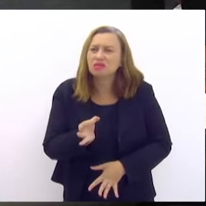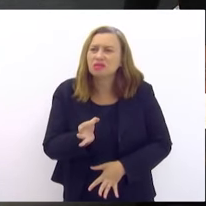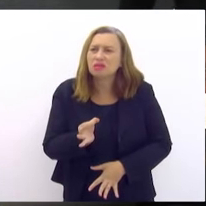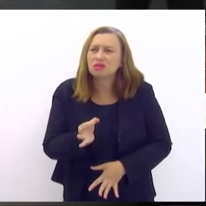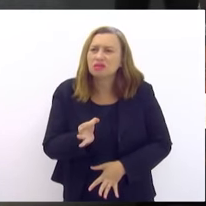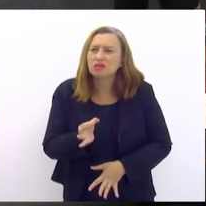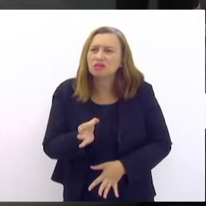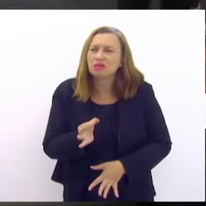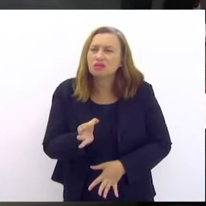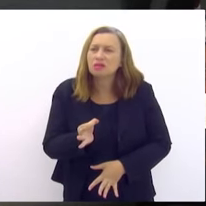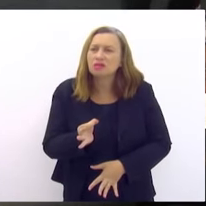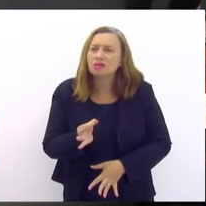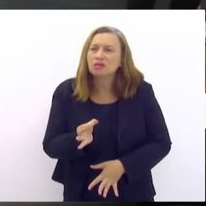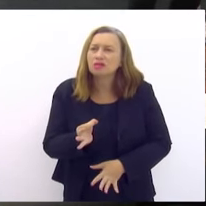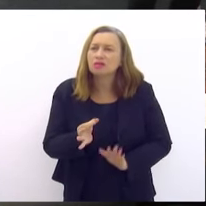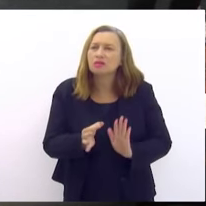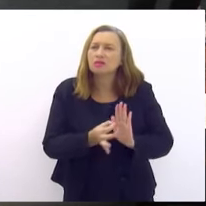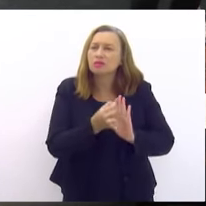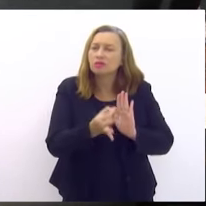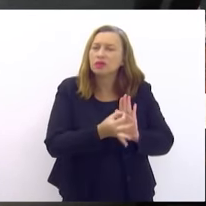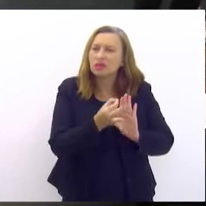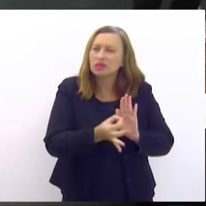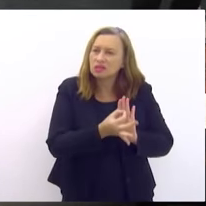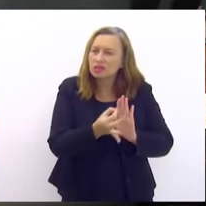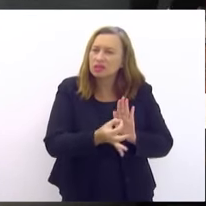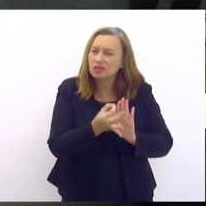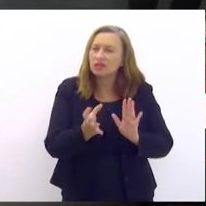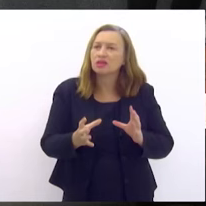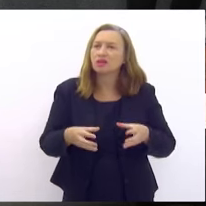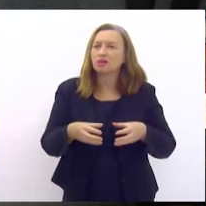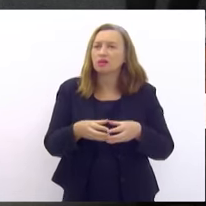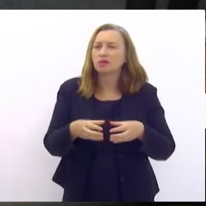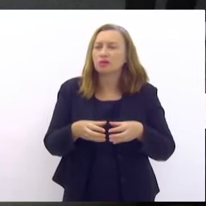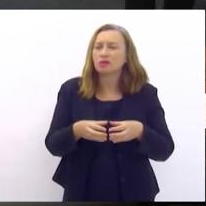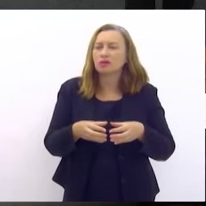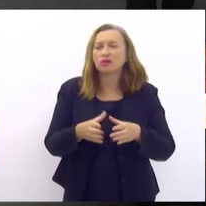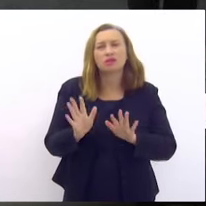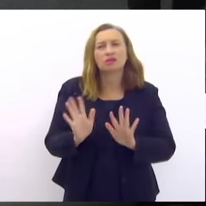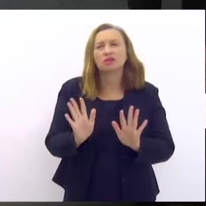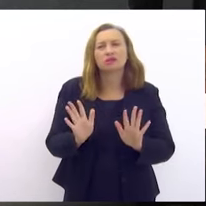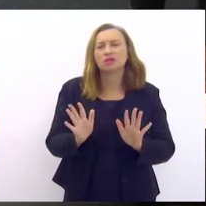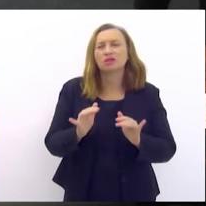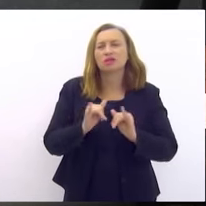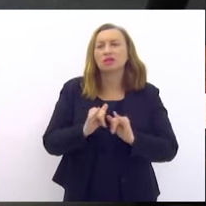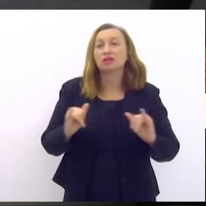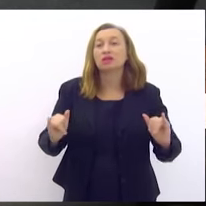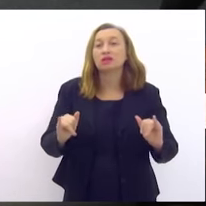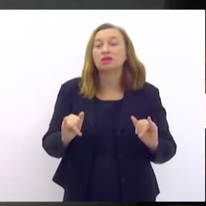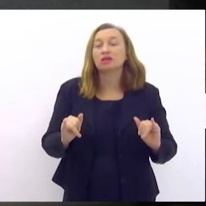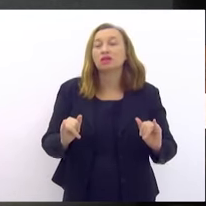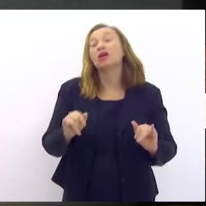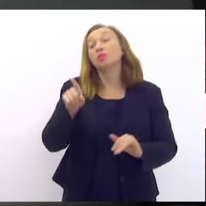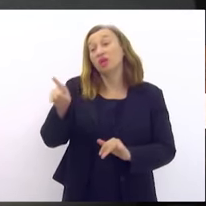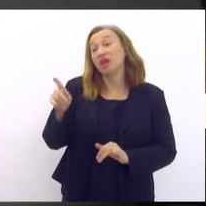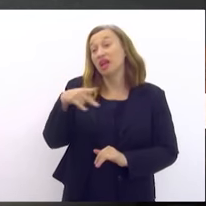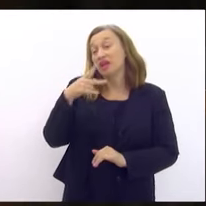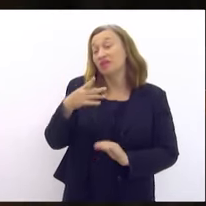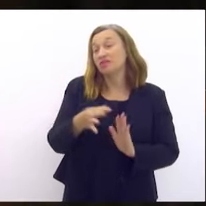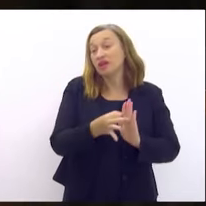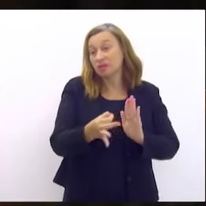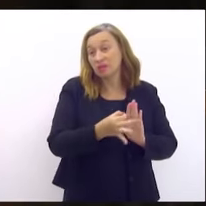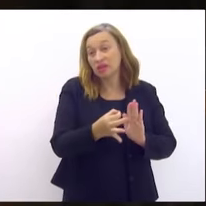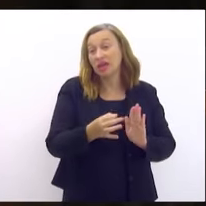Dea ah aparecer parecer da comissão perdão ué tá declaração de voto não é porque ela é da aparecer mas ela era